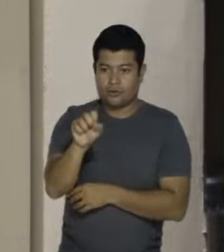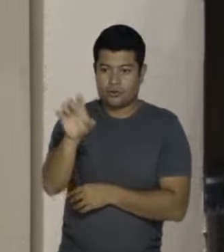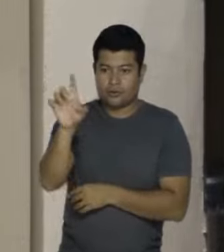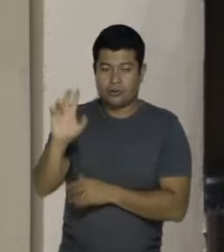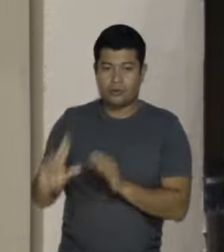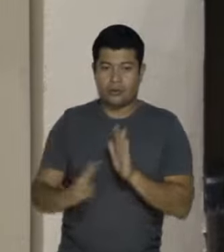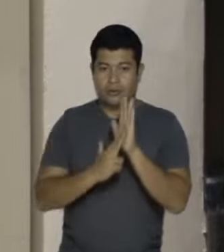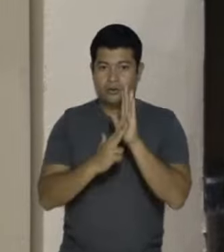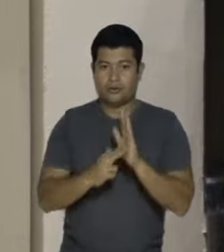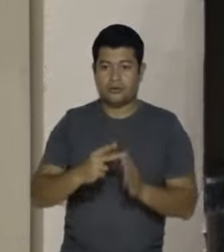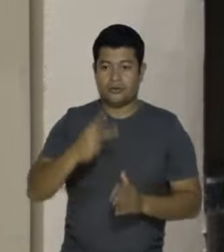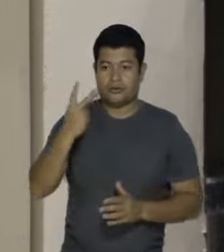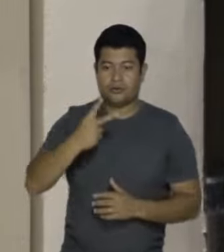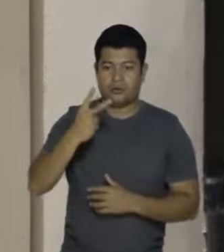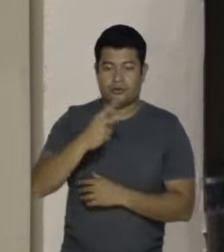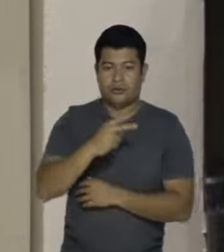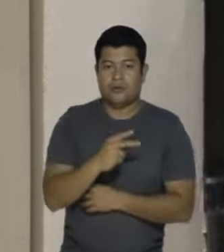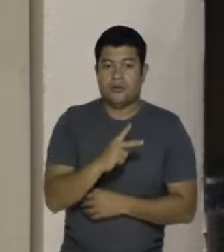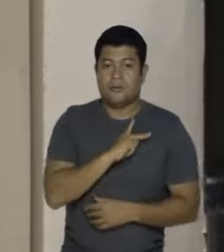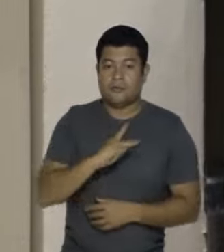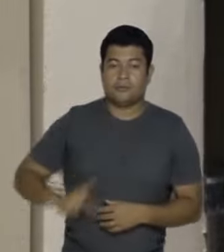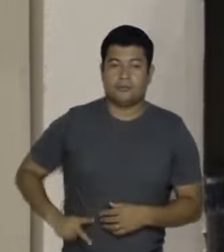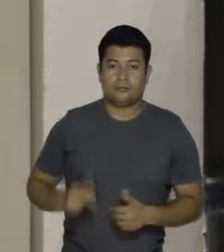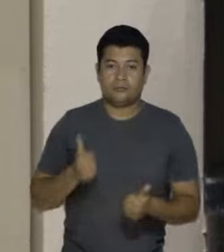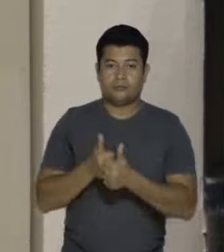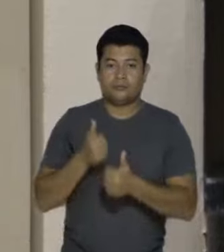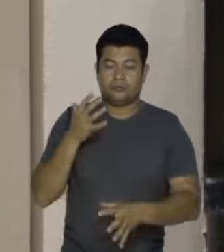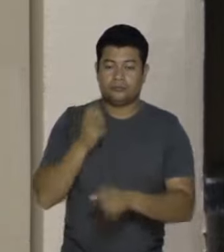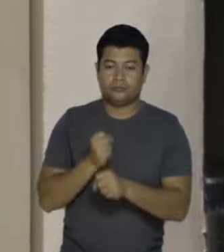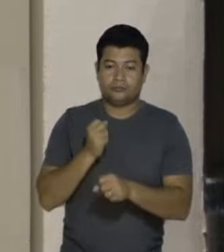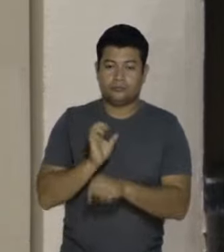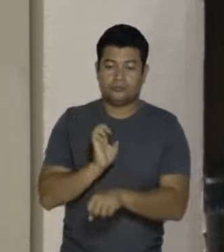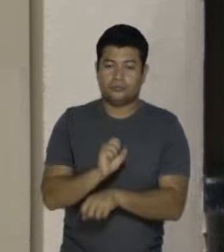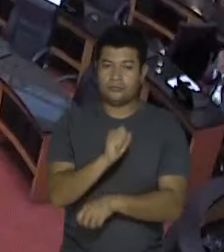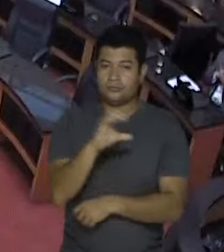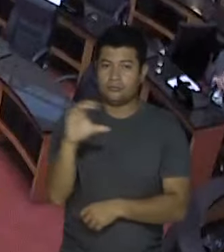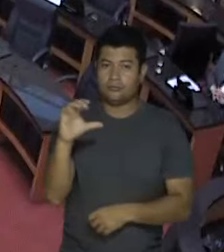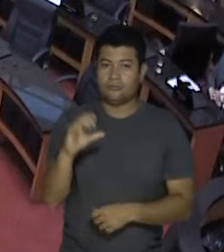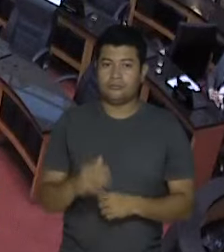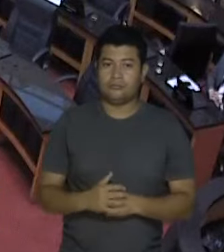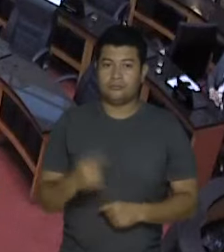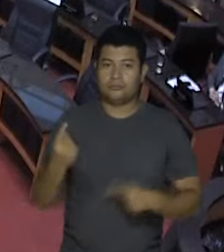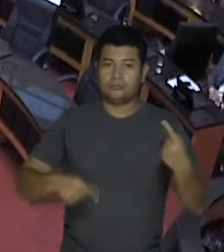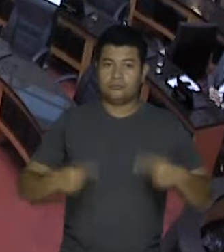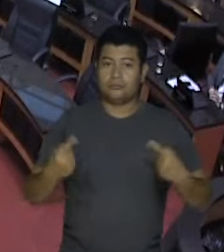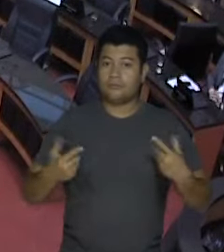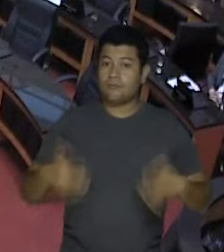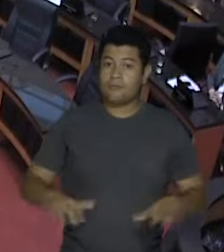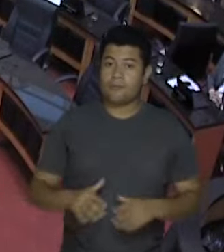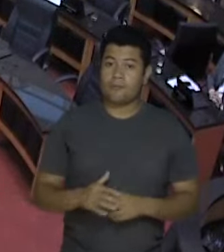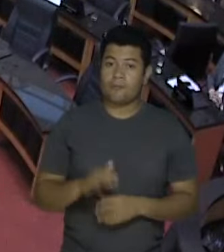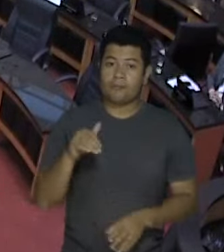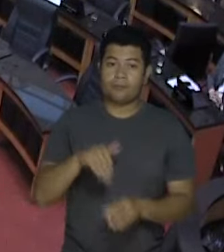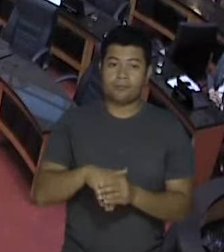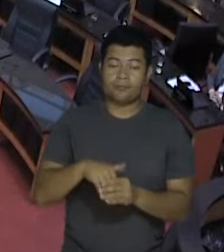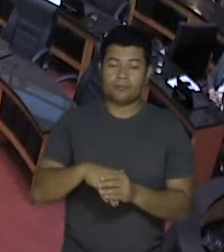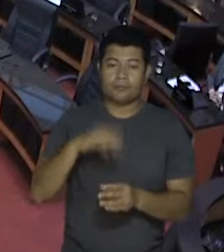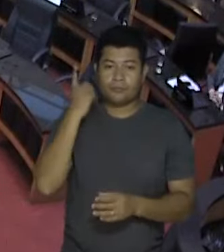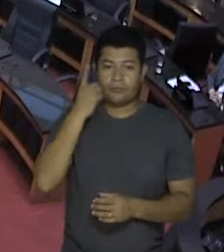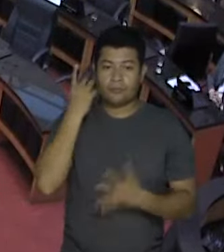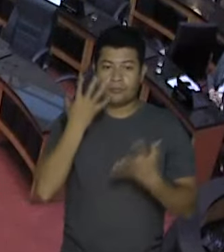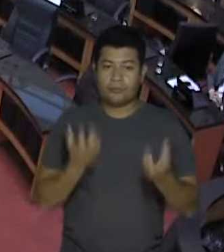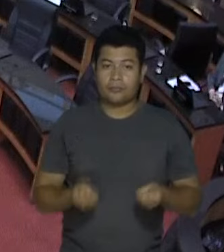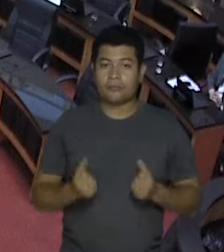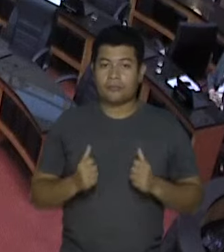do Tribunal de Contas do Estado de Santa Catarina em discussão vendo Quem Queira discutir em votação deputados que